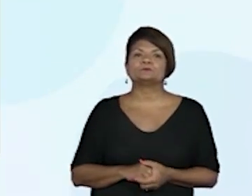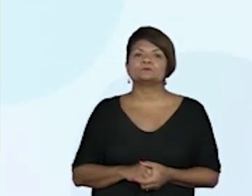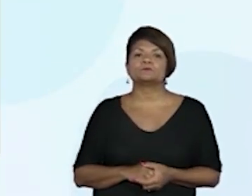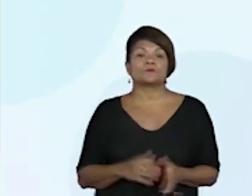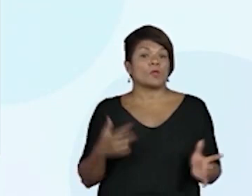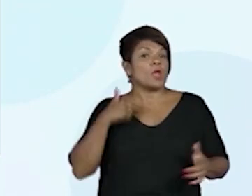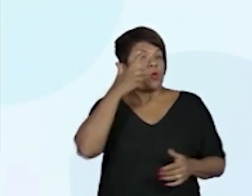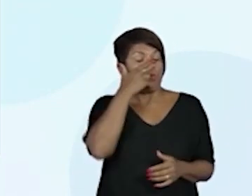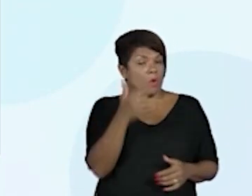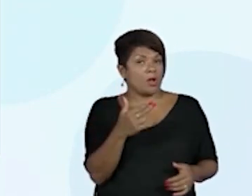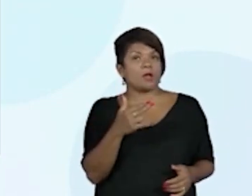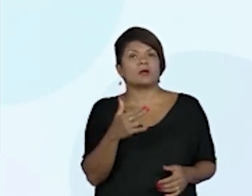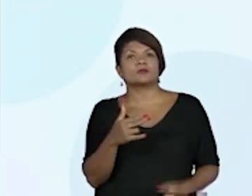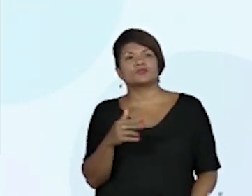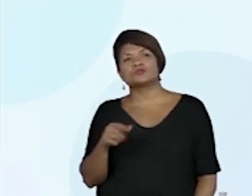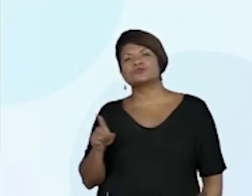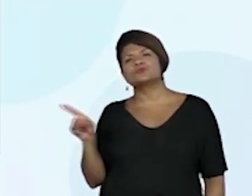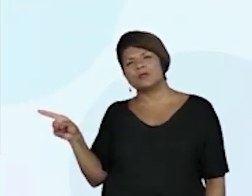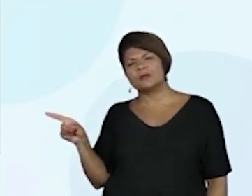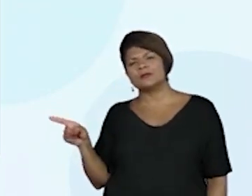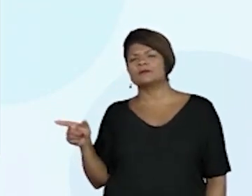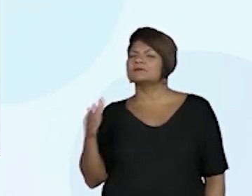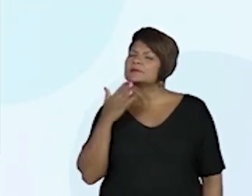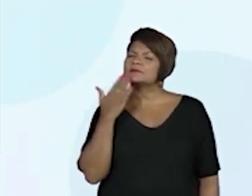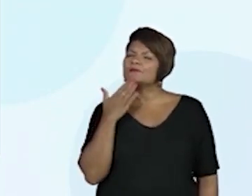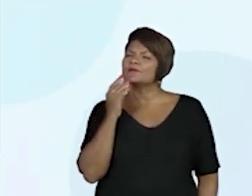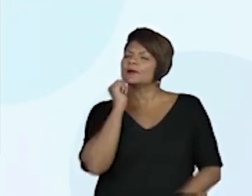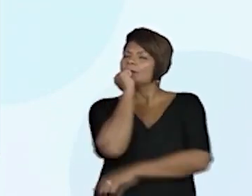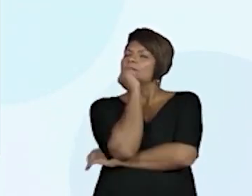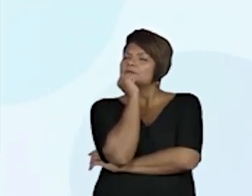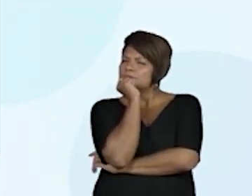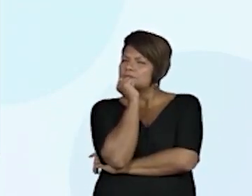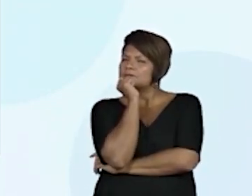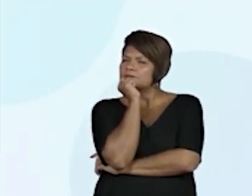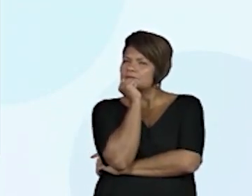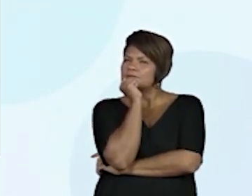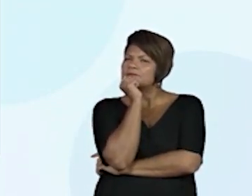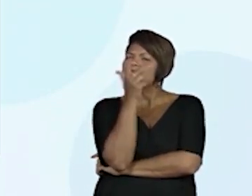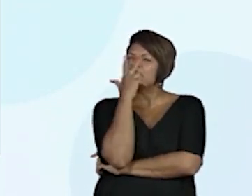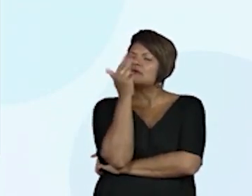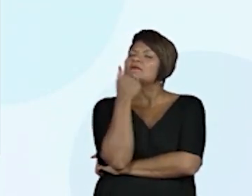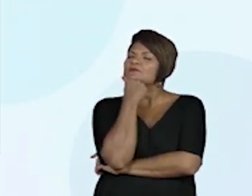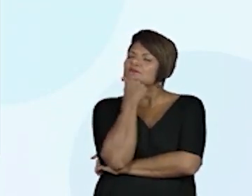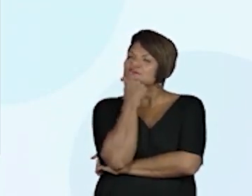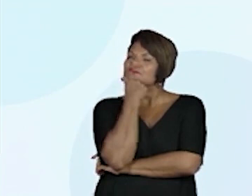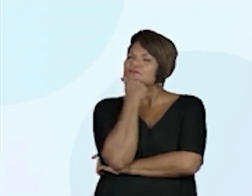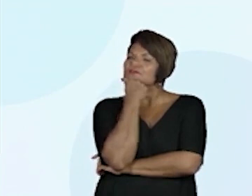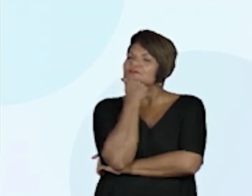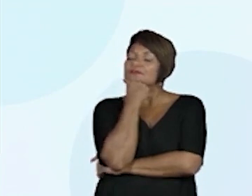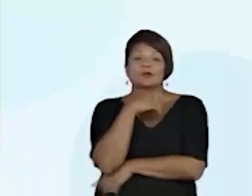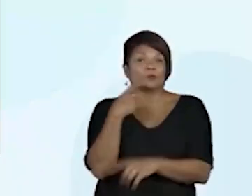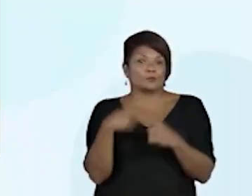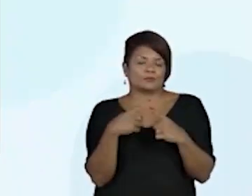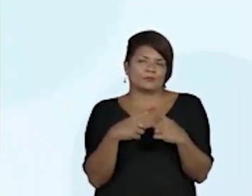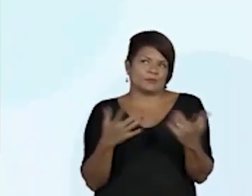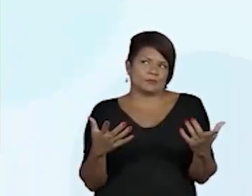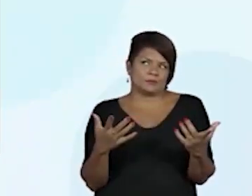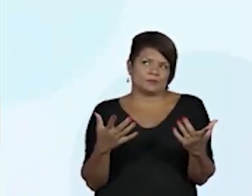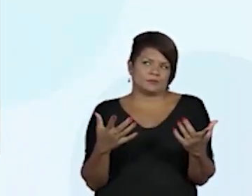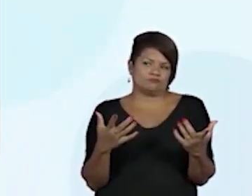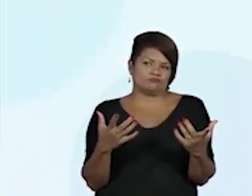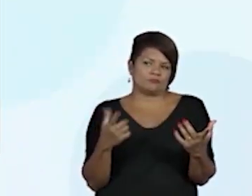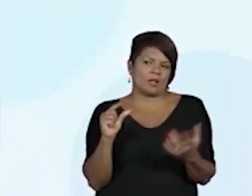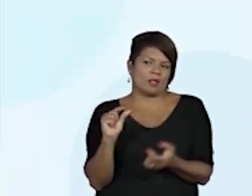Eu acho que até vai ficar um pouquinho mais fácil. O que você acha? Eu também acho, porque assim, perto do... O número é menor.